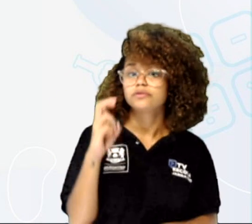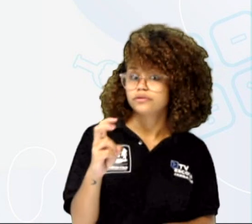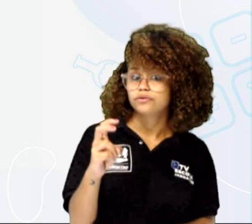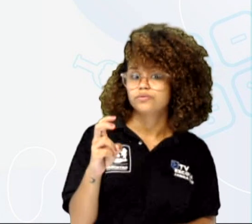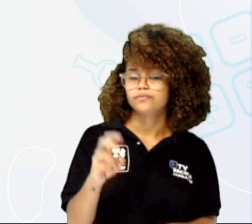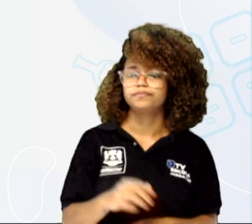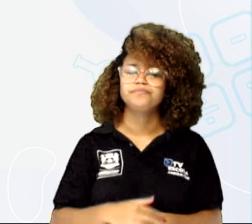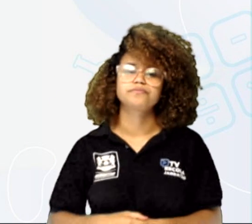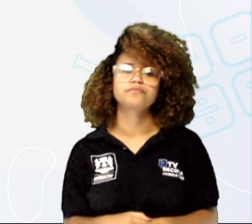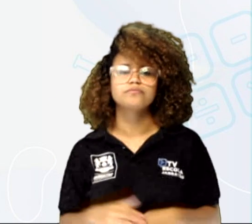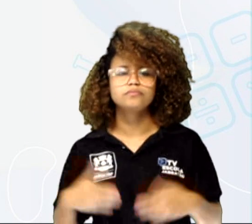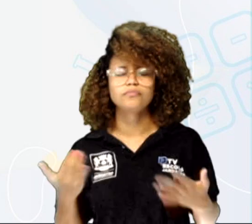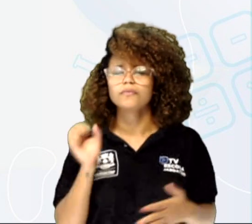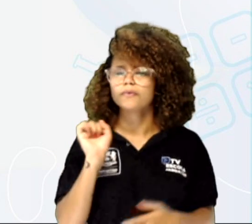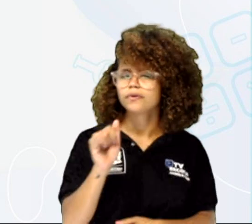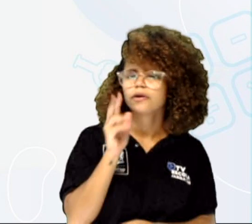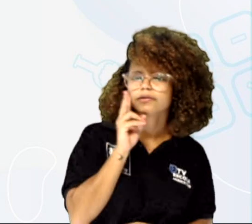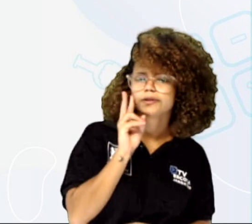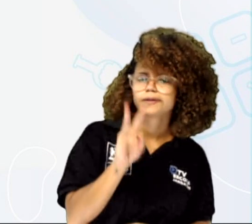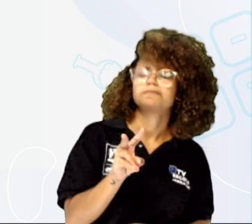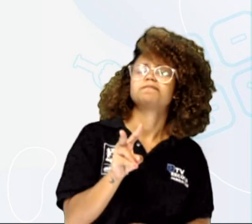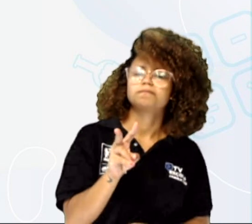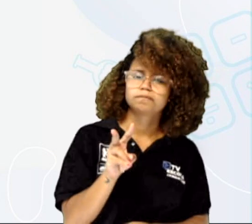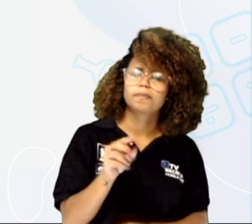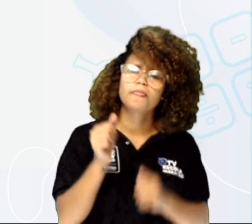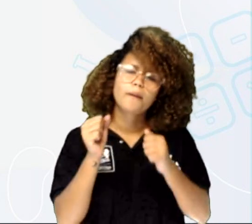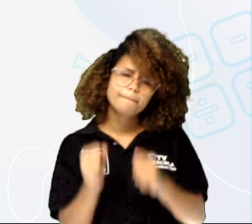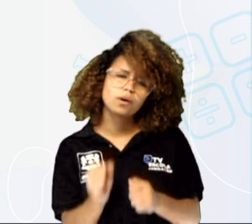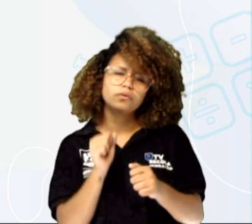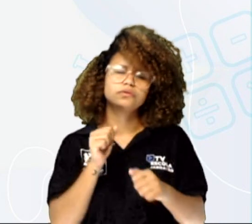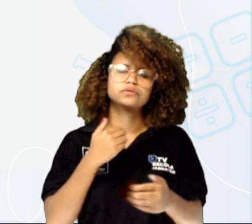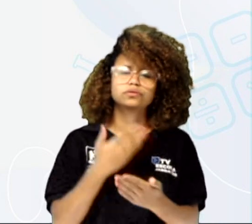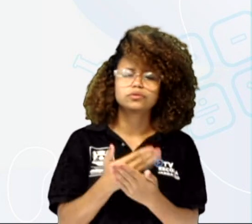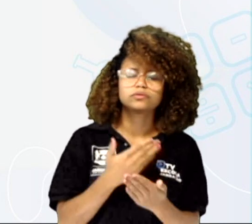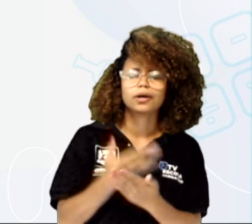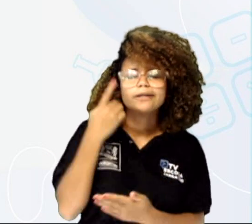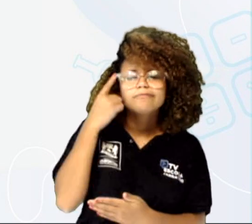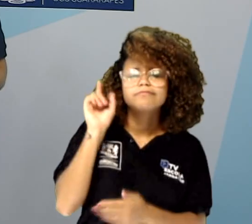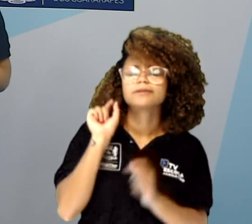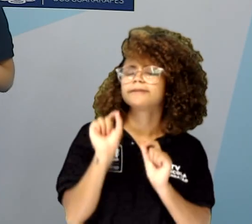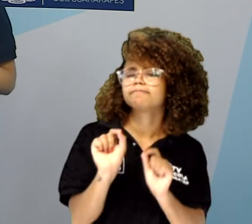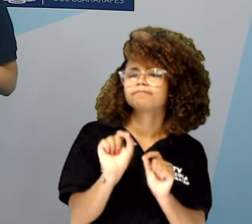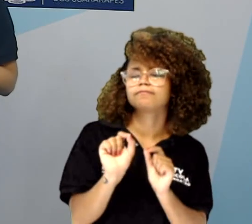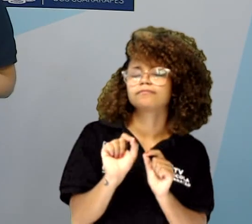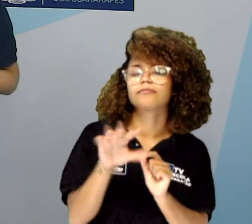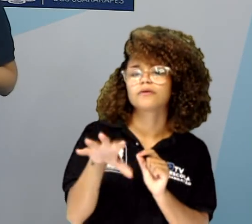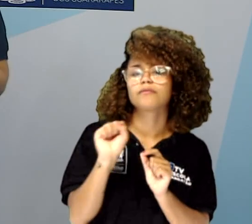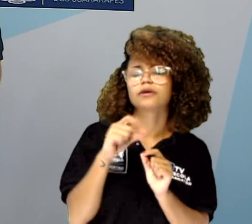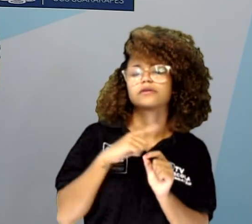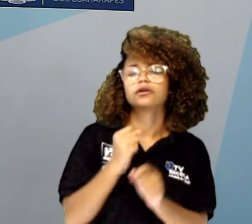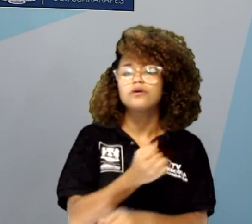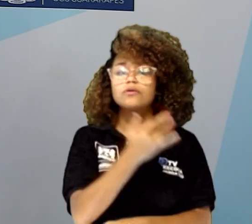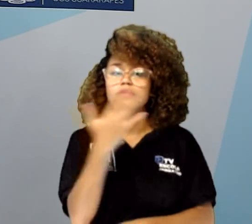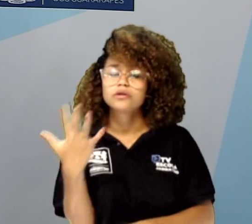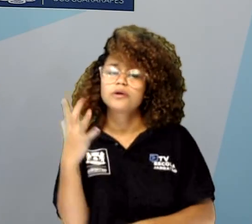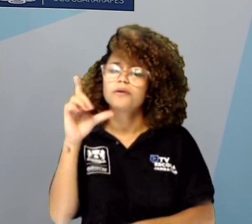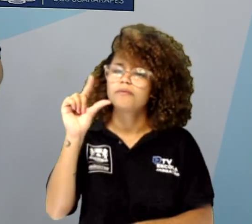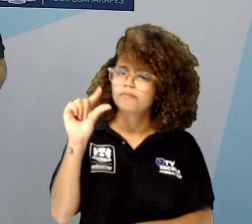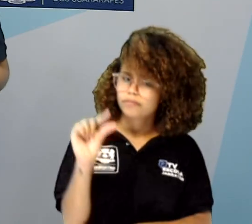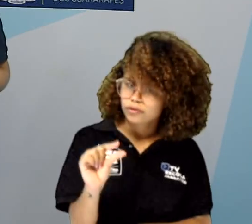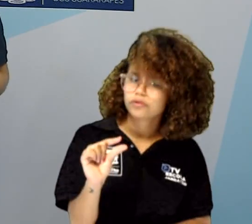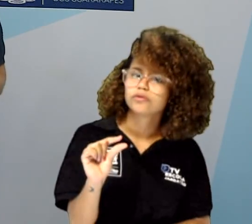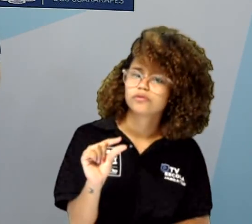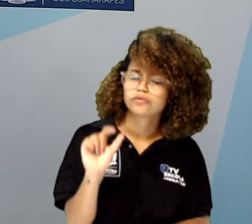partes. Então, se a gente observa aqui, ó, eu posso trabalhar com a ideia de pegar uma quantidade menor do que a